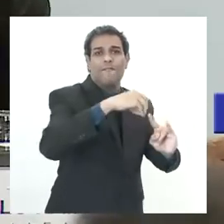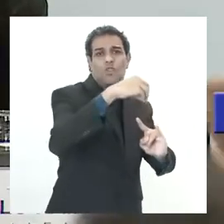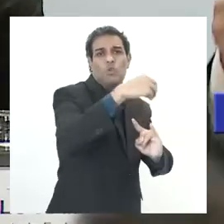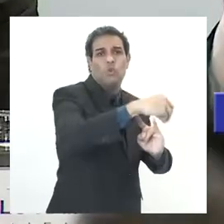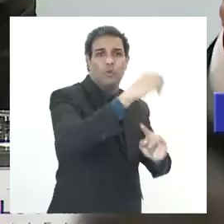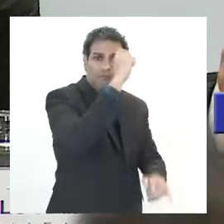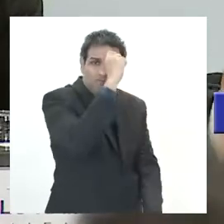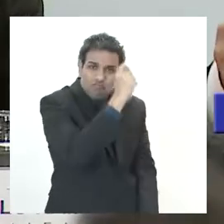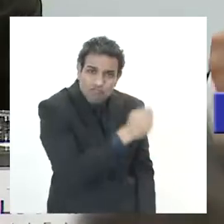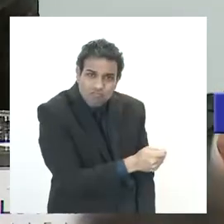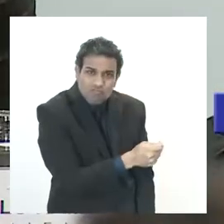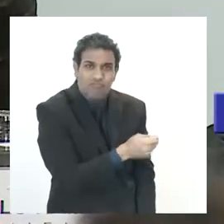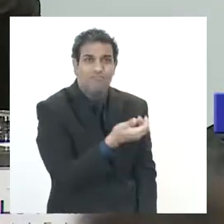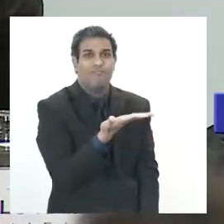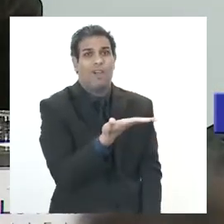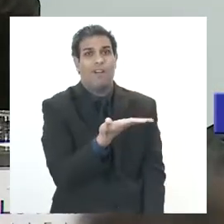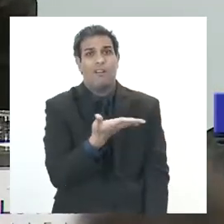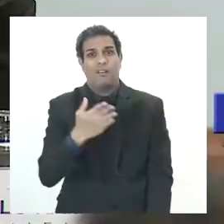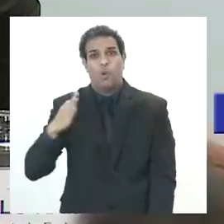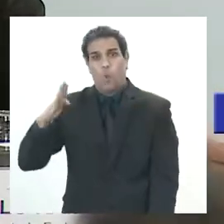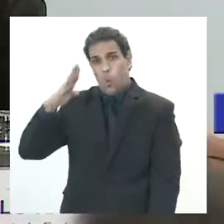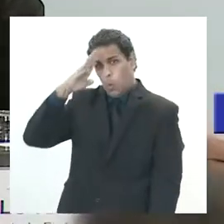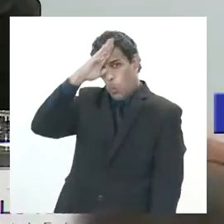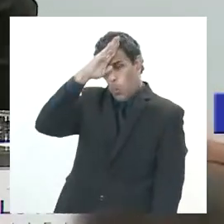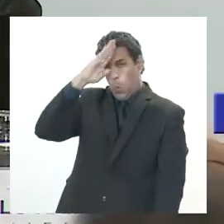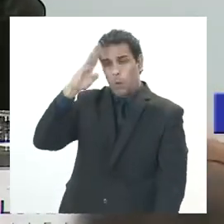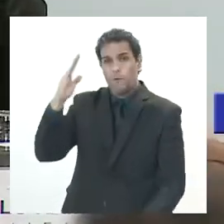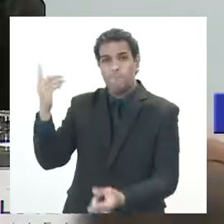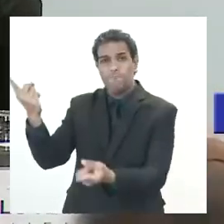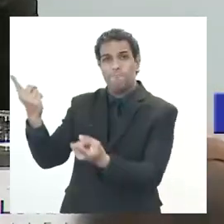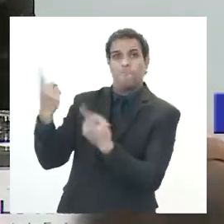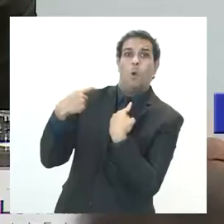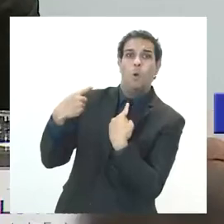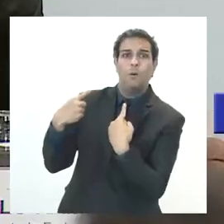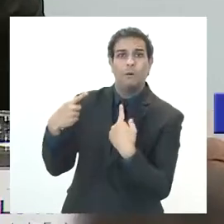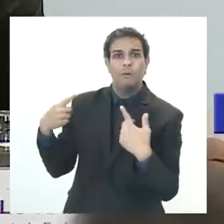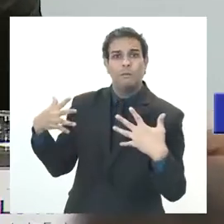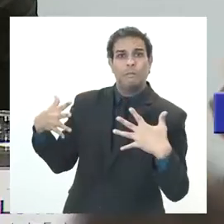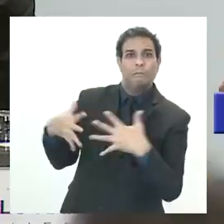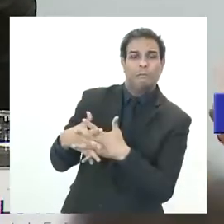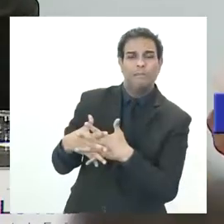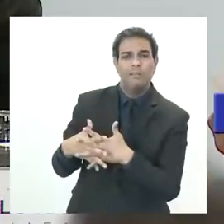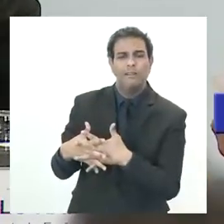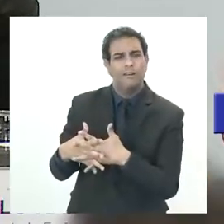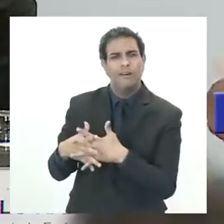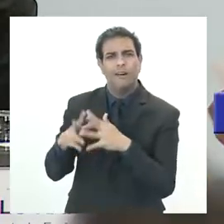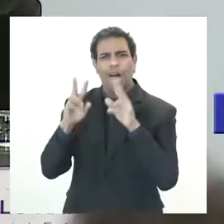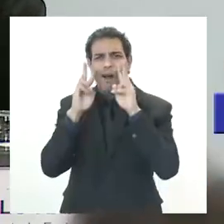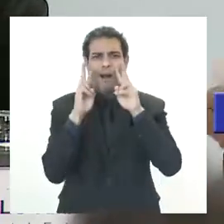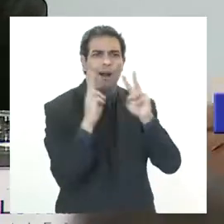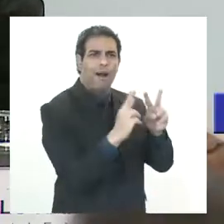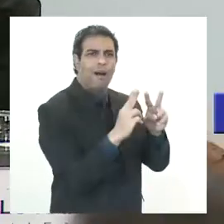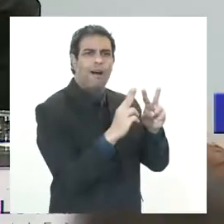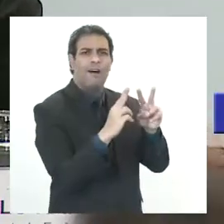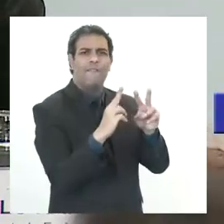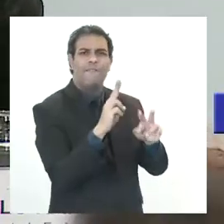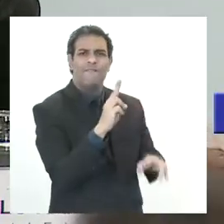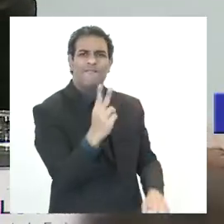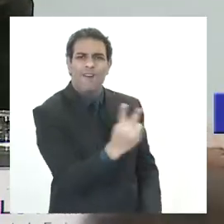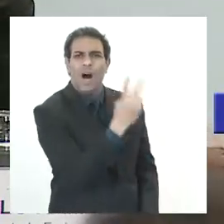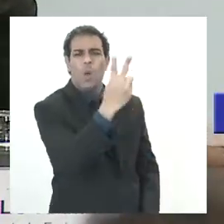sofrimento imposto ao povo brasileiro é muito grande a Elsa a importância